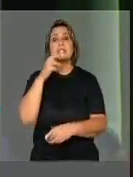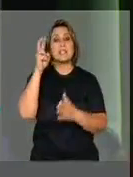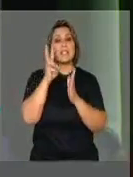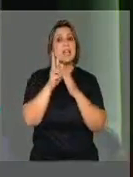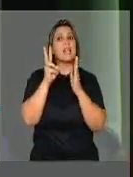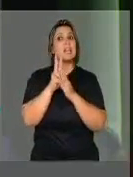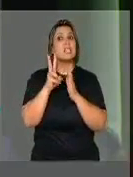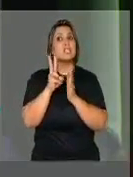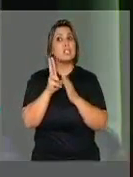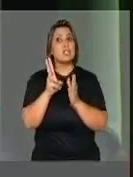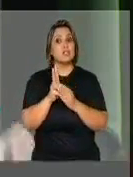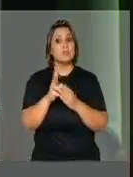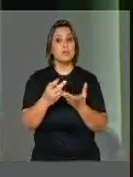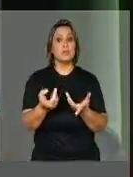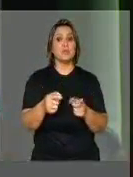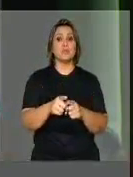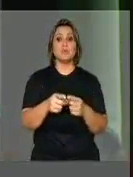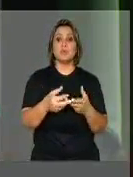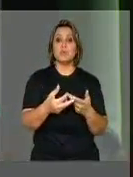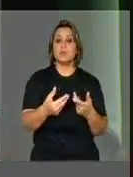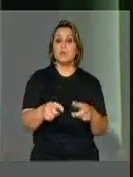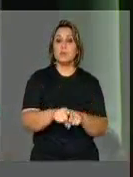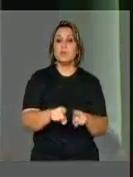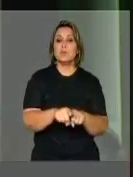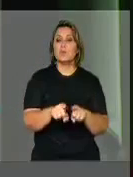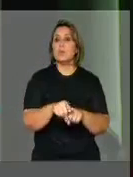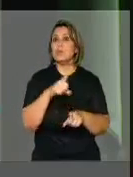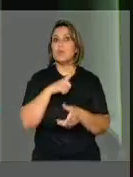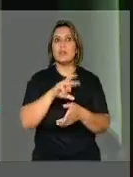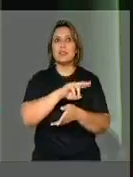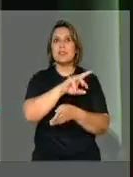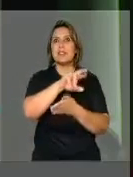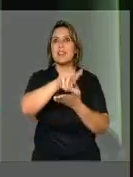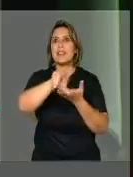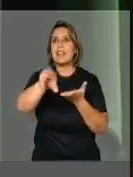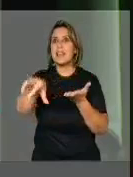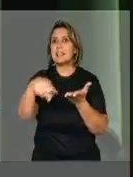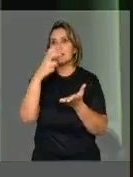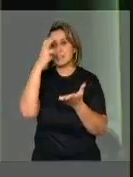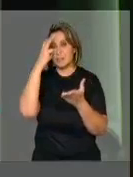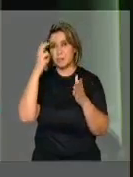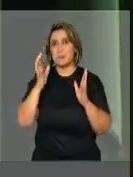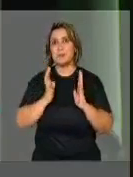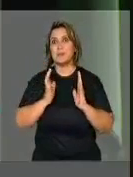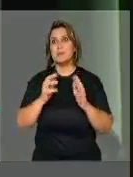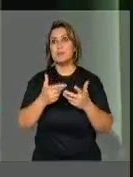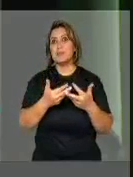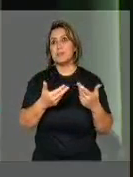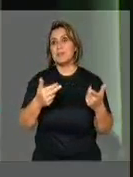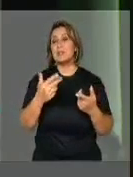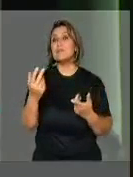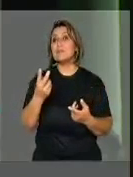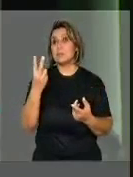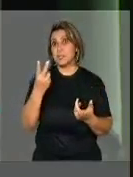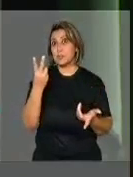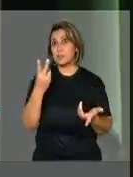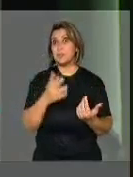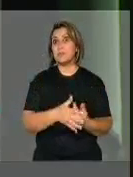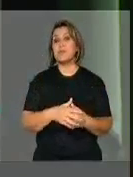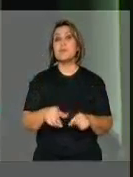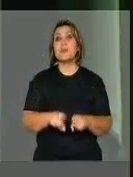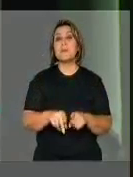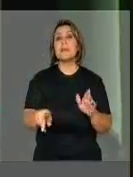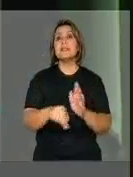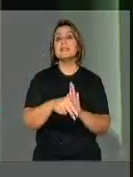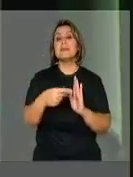indígenas, e todas compõem essa riqueza da nossa região, que é território, mas, por